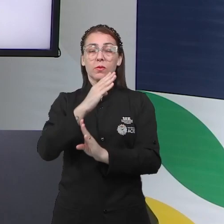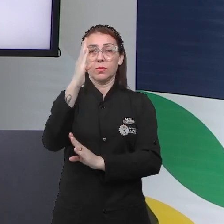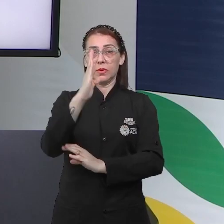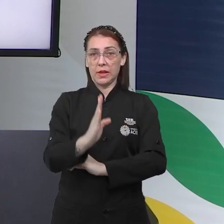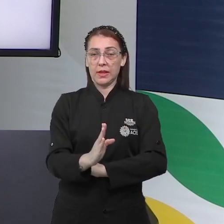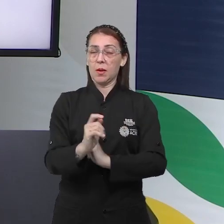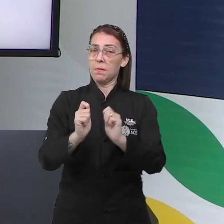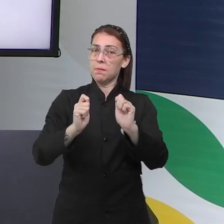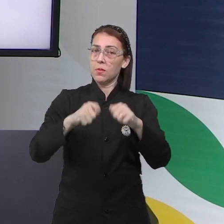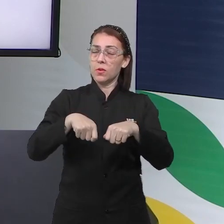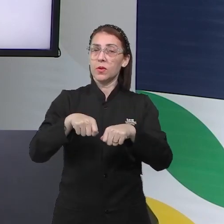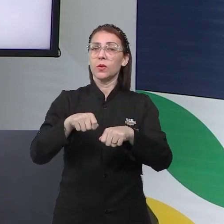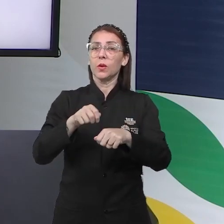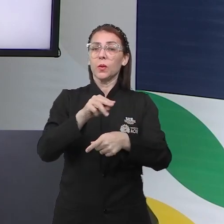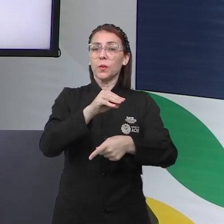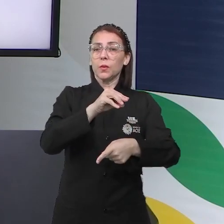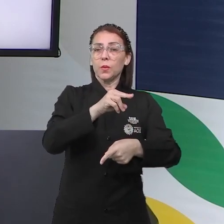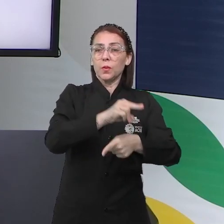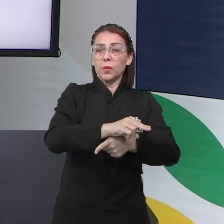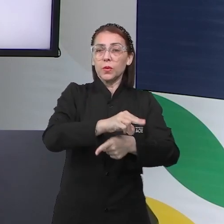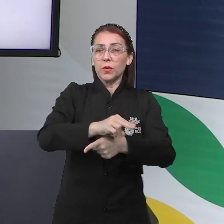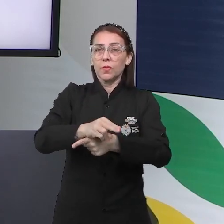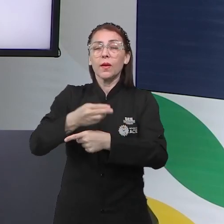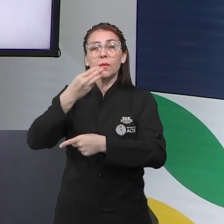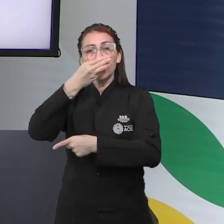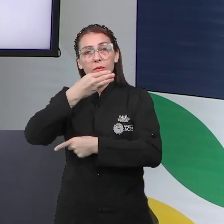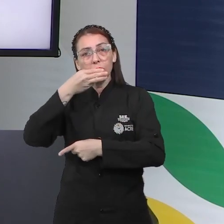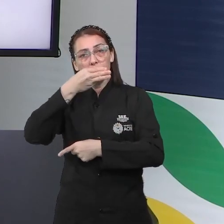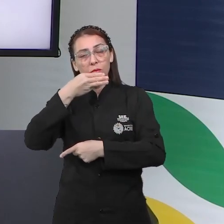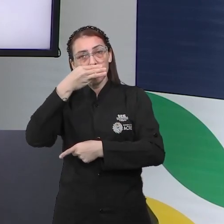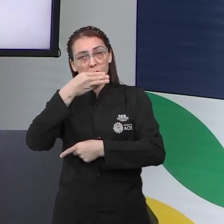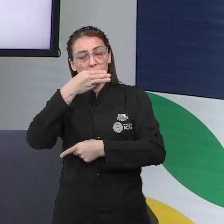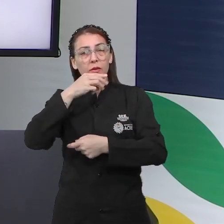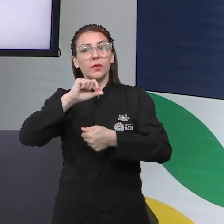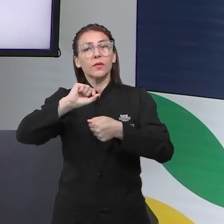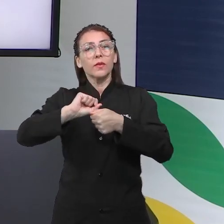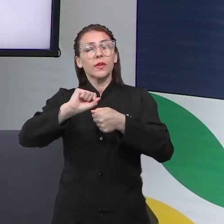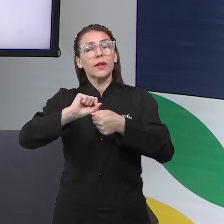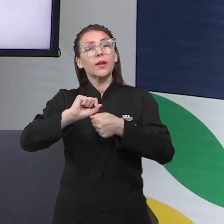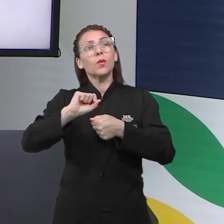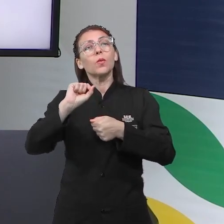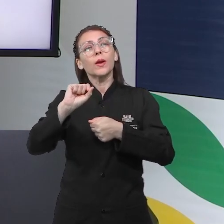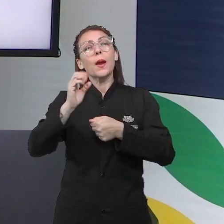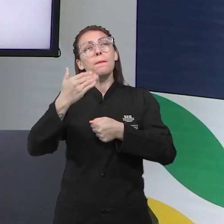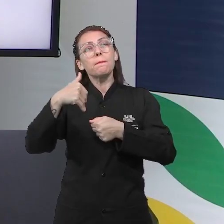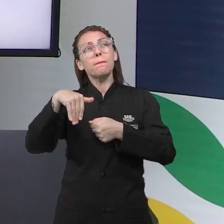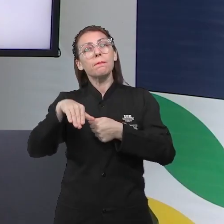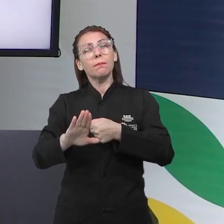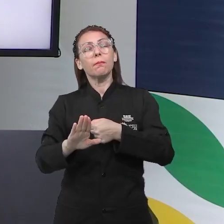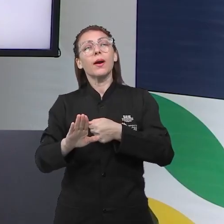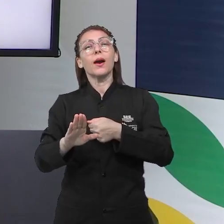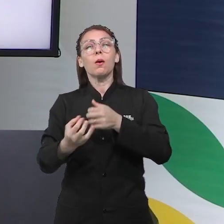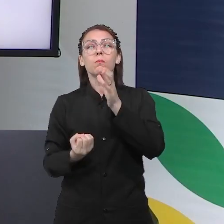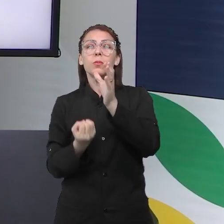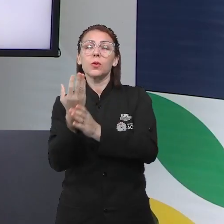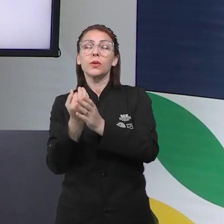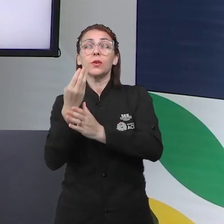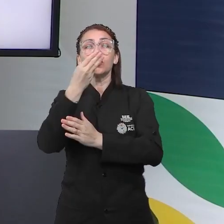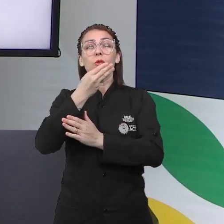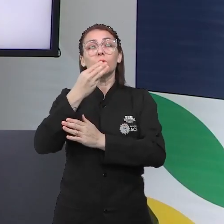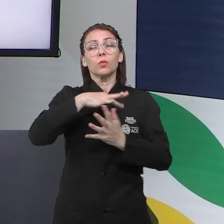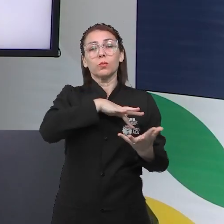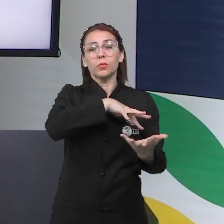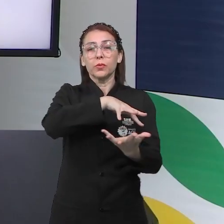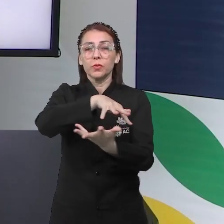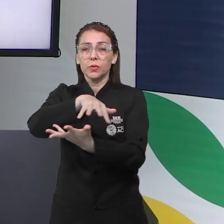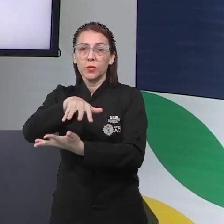ali a possibilidade de cultivar o açúcar, tornou-se aqui, pessoal, o maior polo produtor de açúcar do